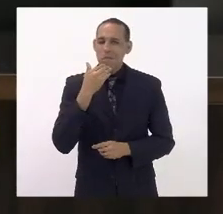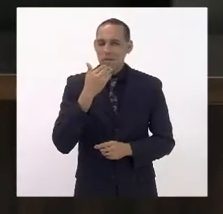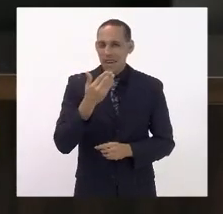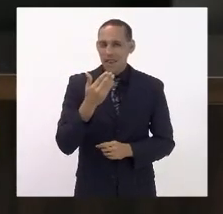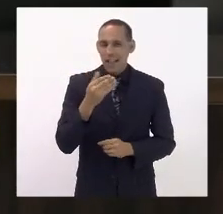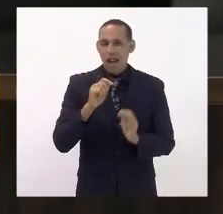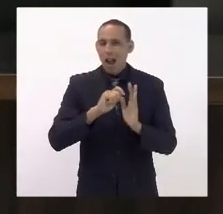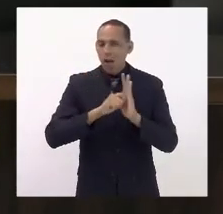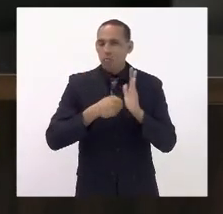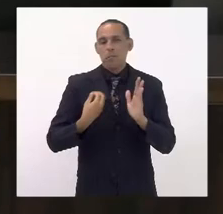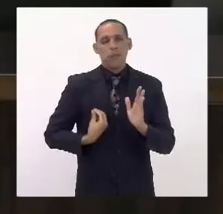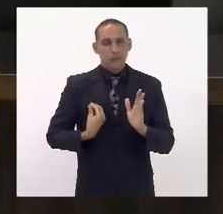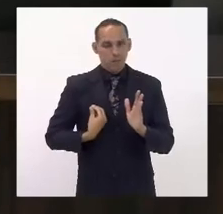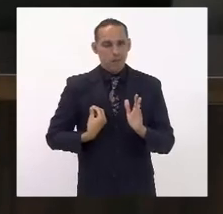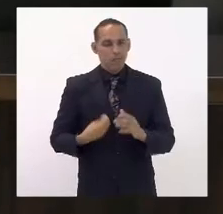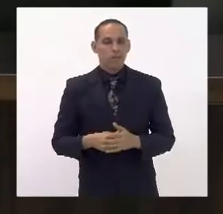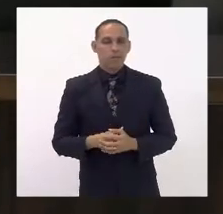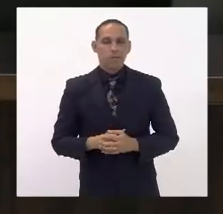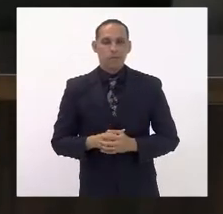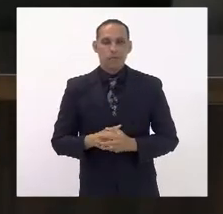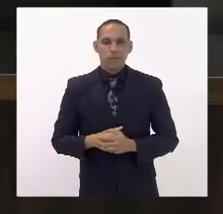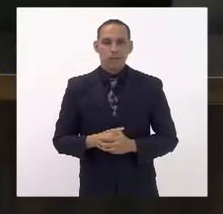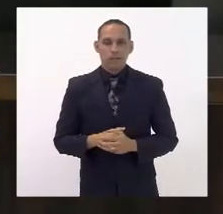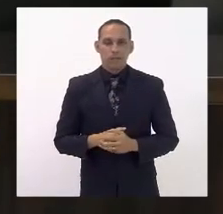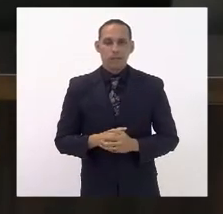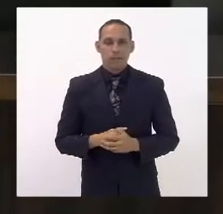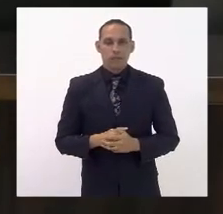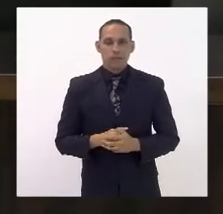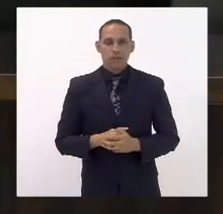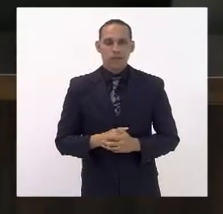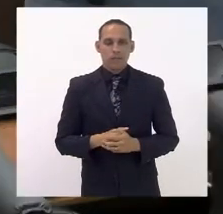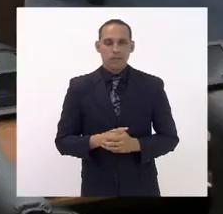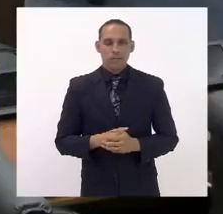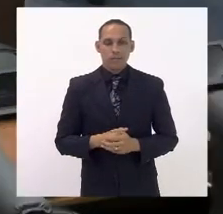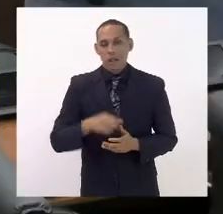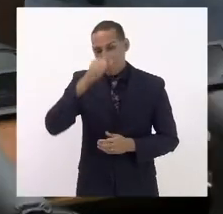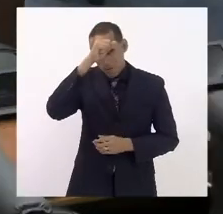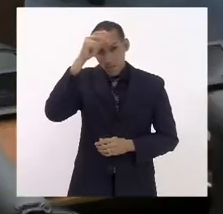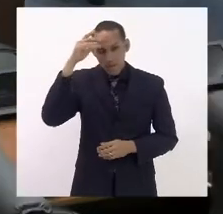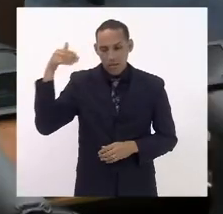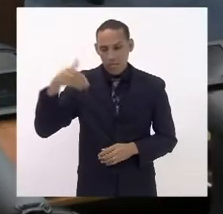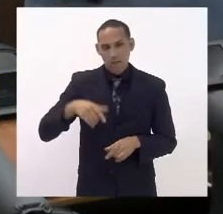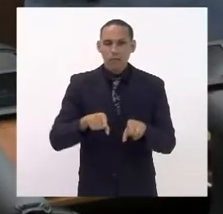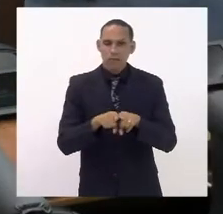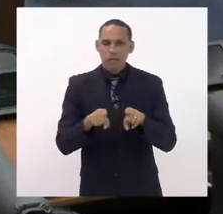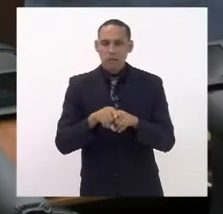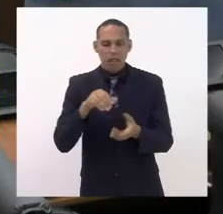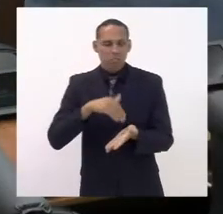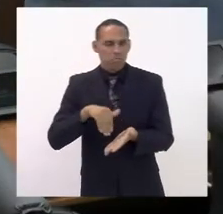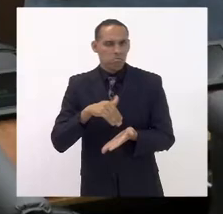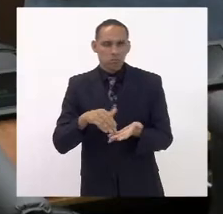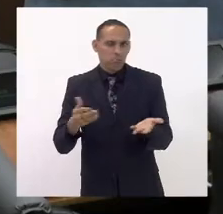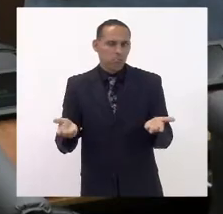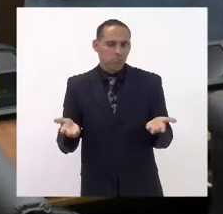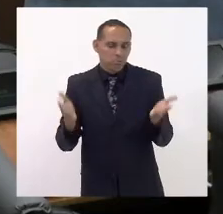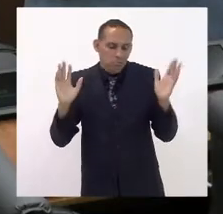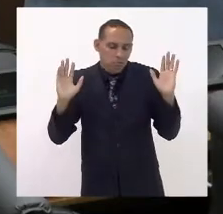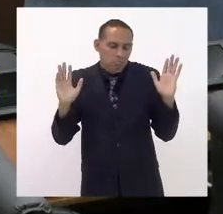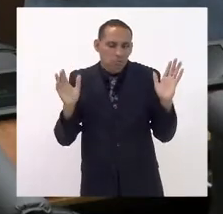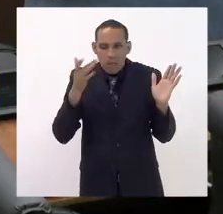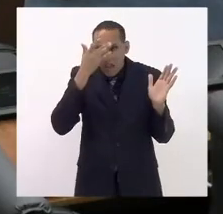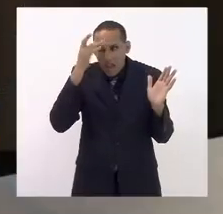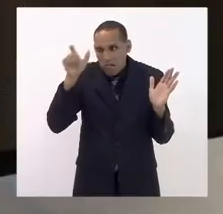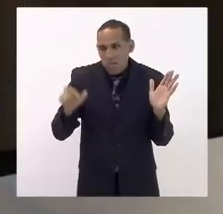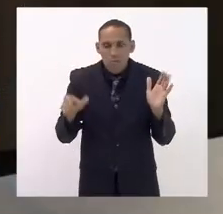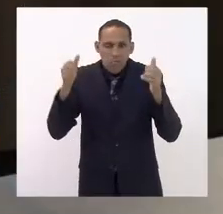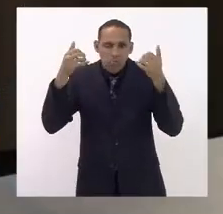o autor esteja presente. Esteja presente. Pede para o prefeito vir aqui, ou também, mandar o secretário dele, enfim, tranquilo. Alguém que possa